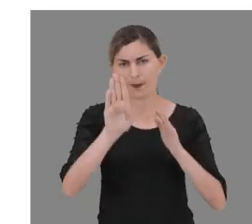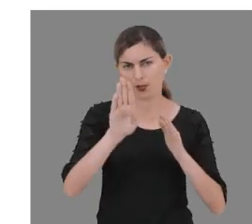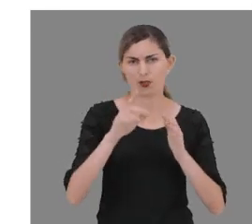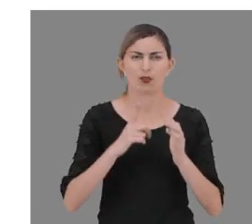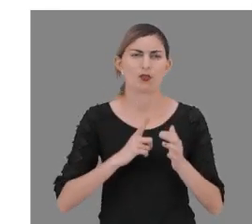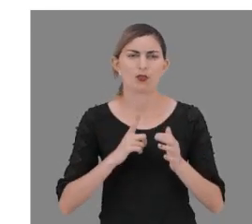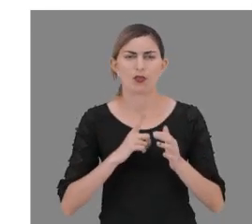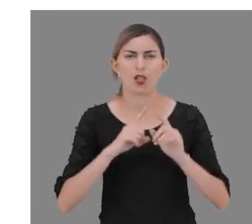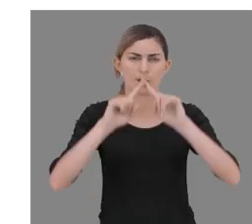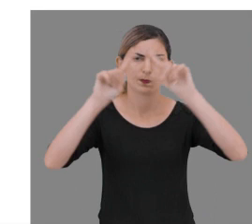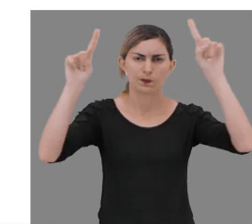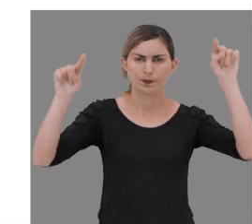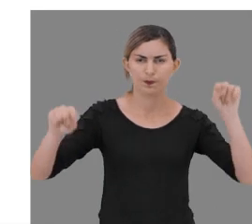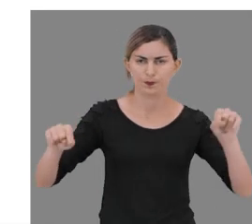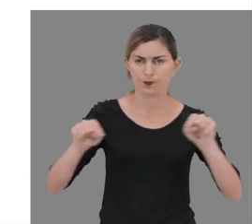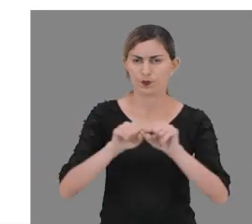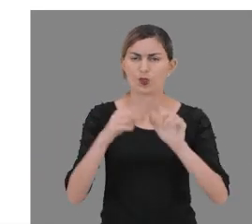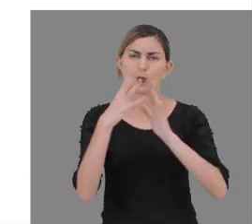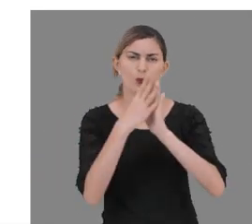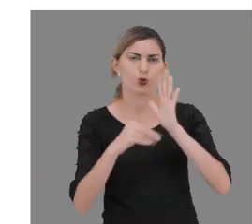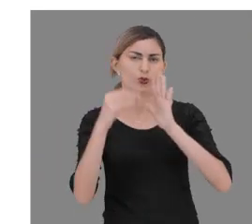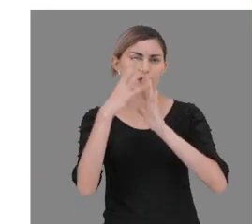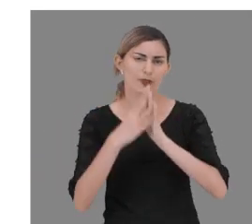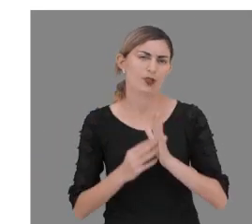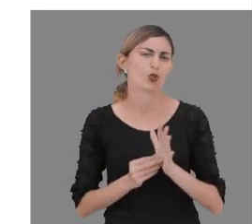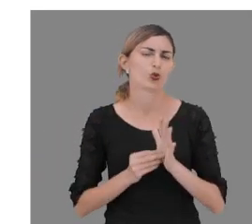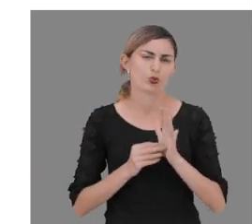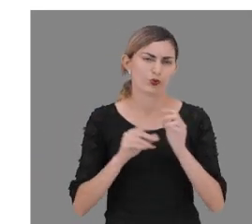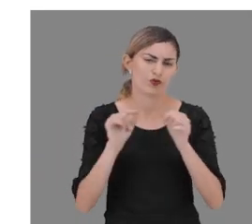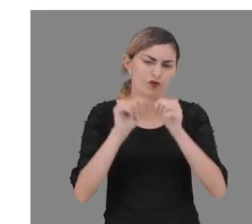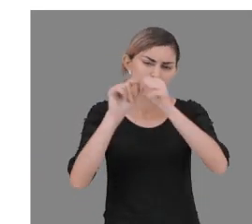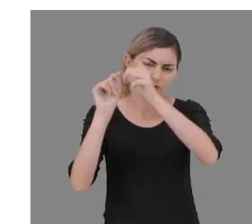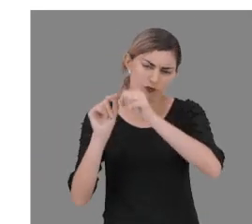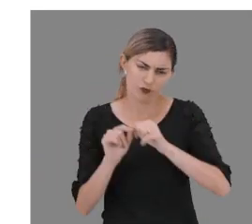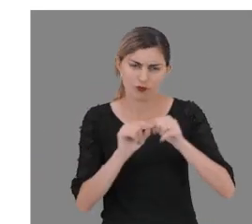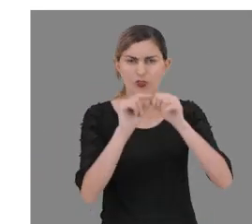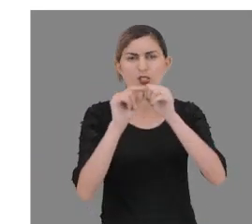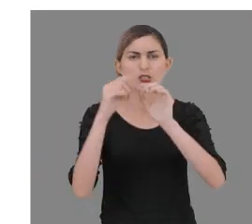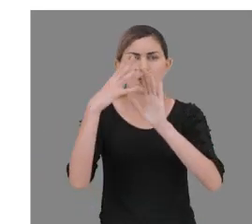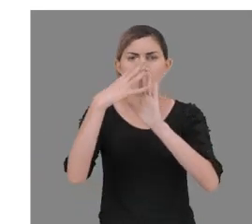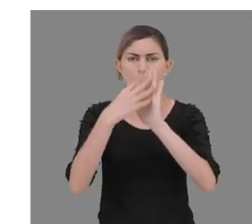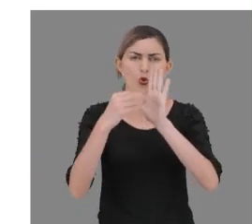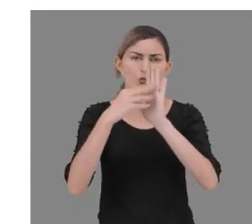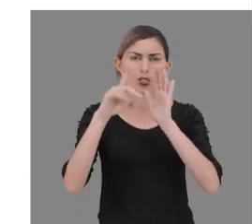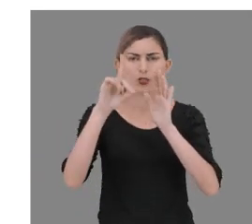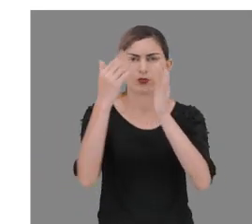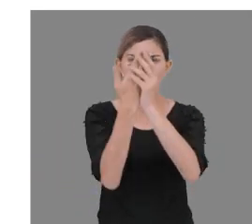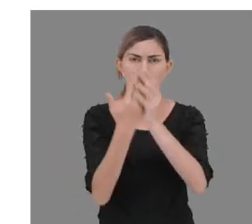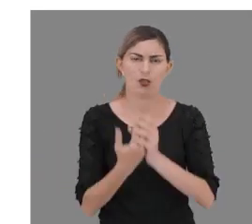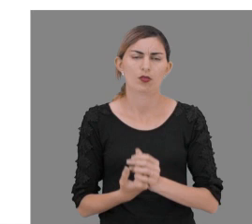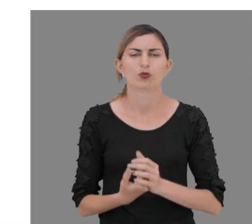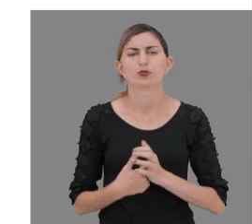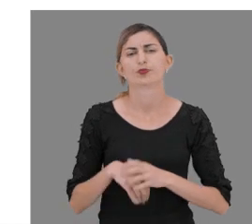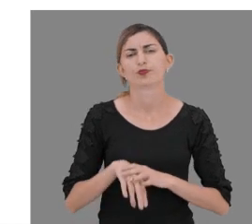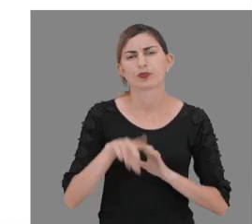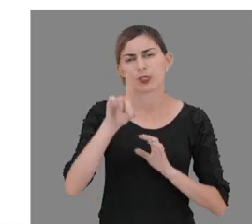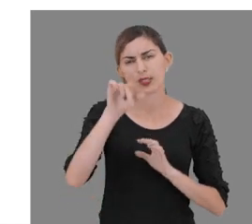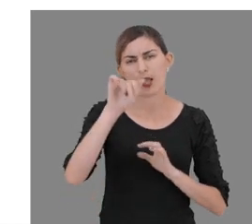No campo B, nós temos o espaço de modelagem para construir o nosso modelo de dados.